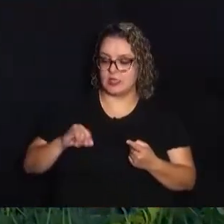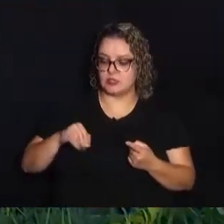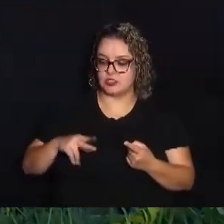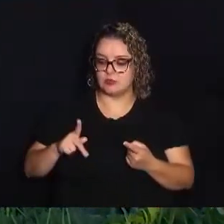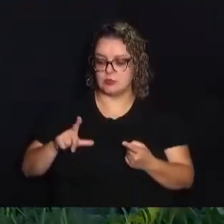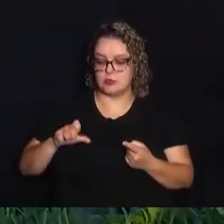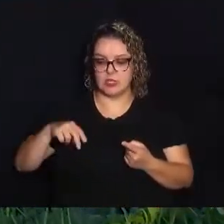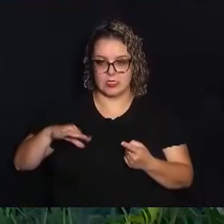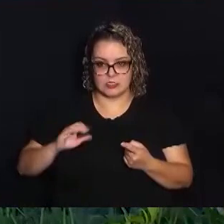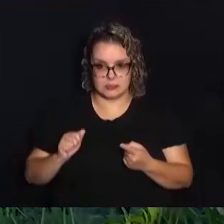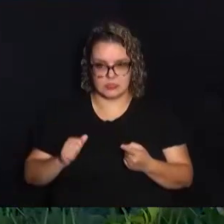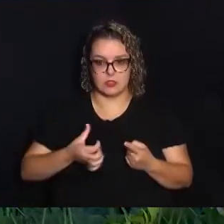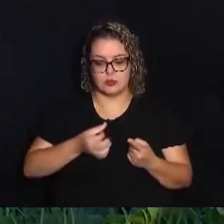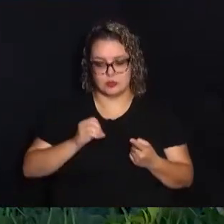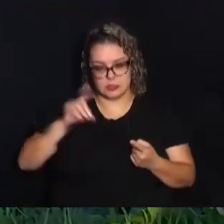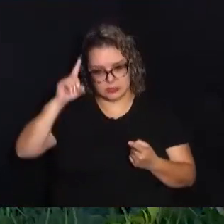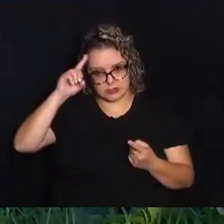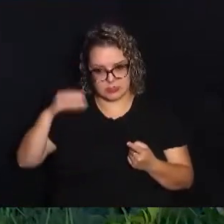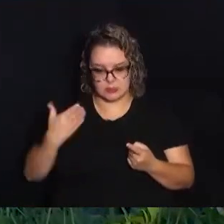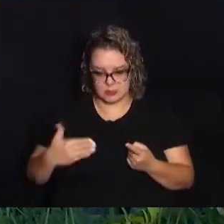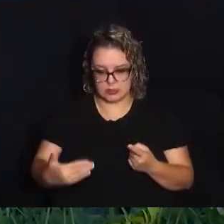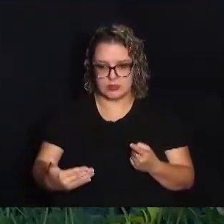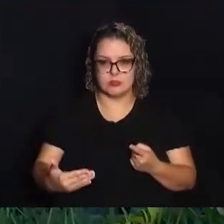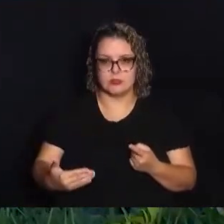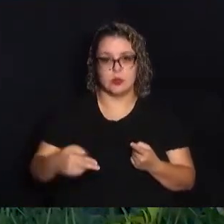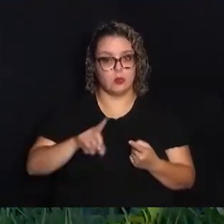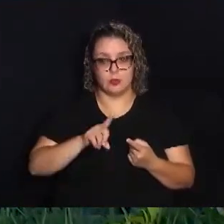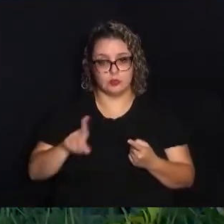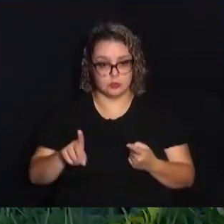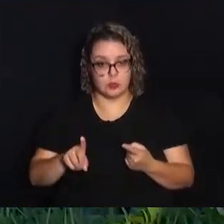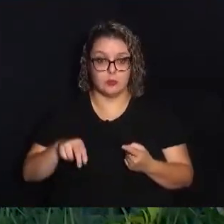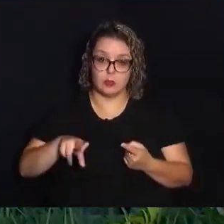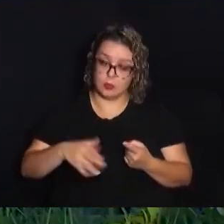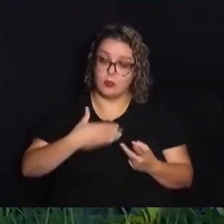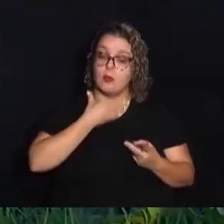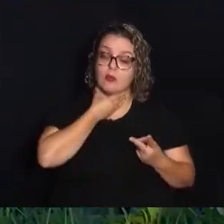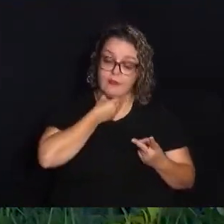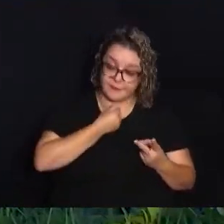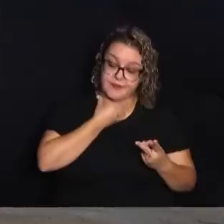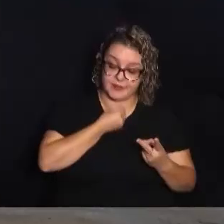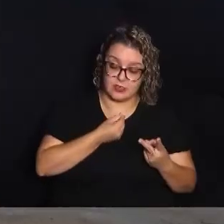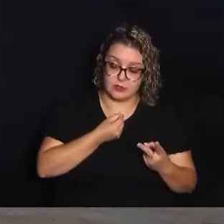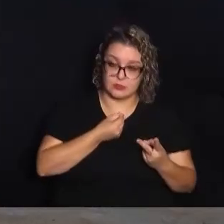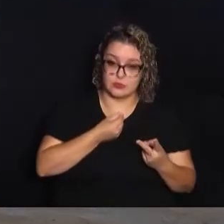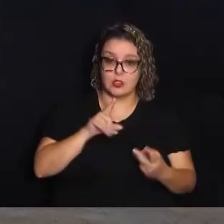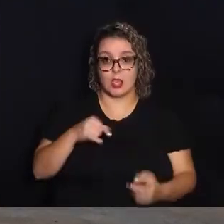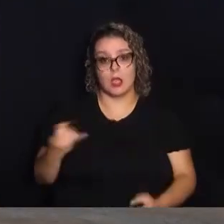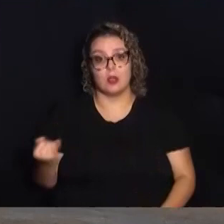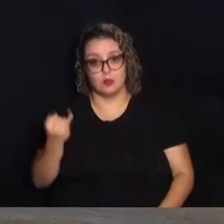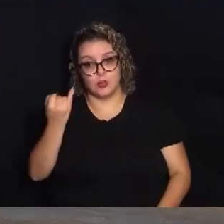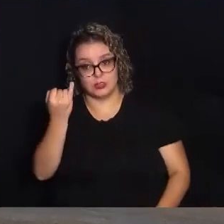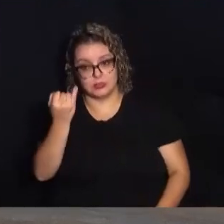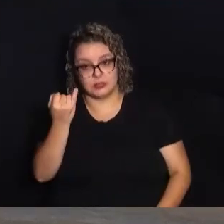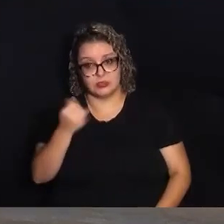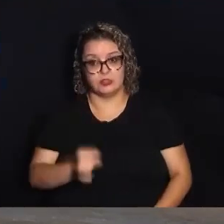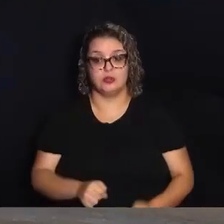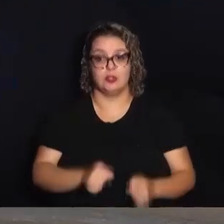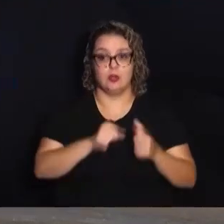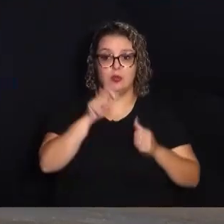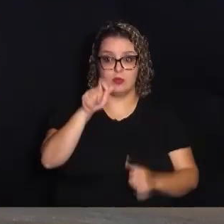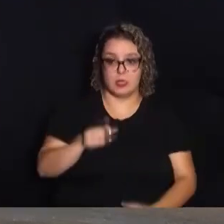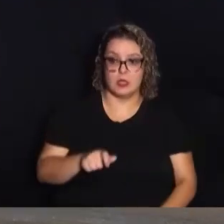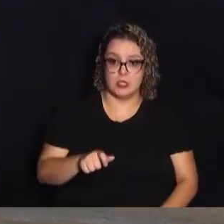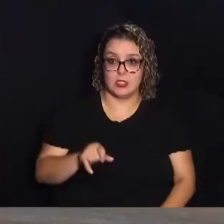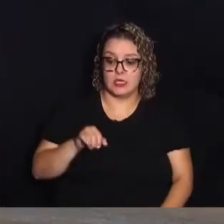inadimplência por mais de 60 dias consecutivos ou não e por fraude é importante saber que ainda que o